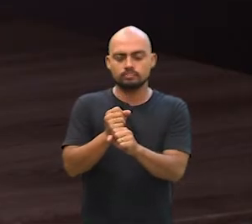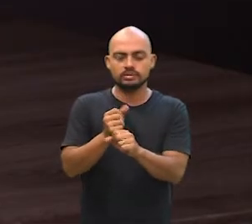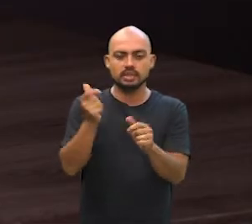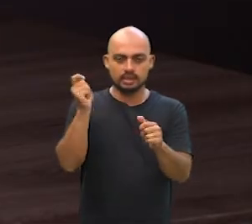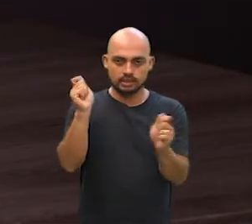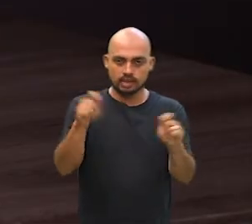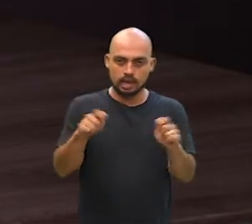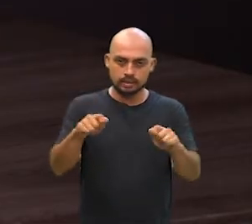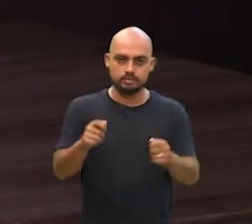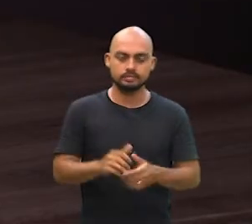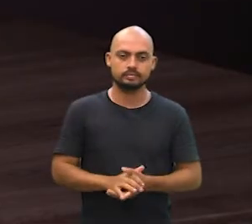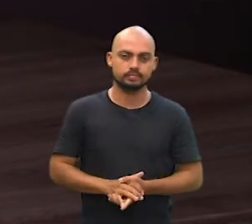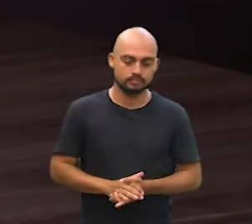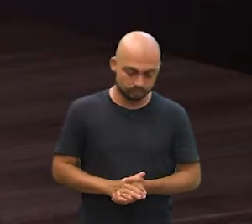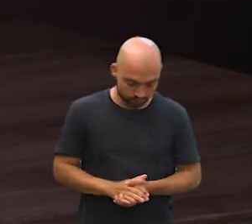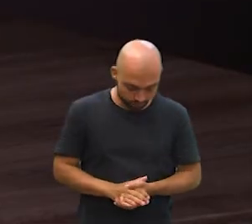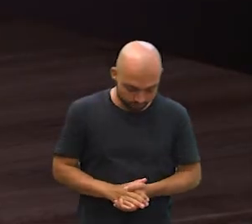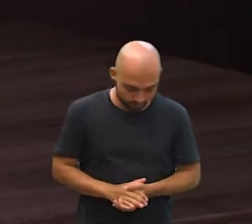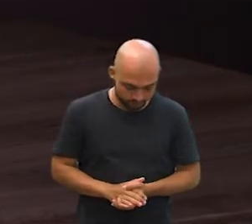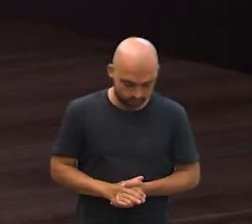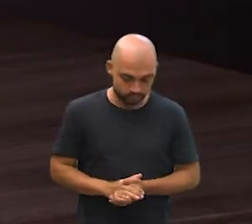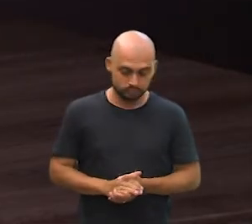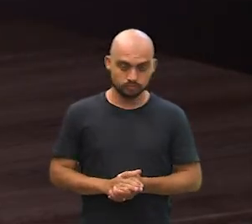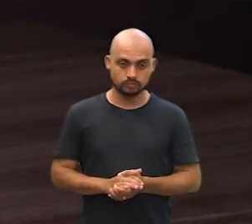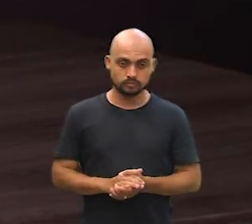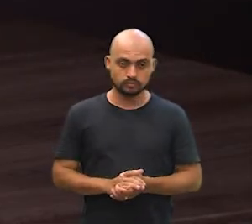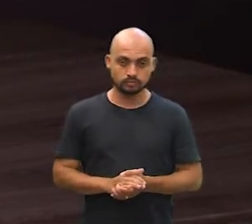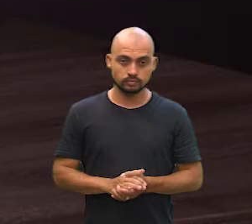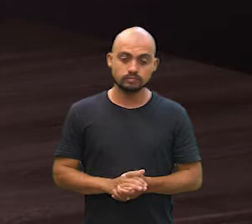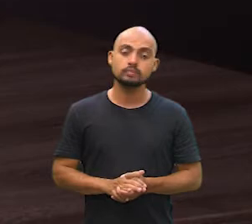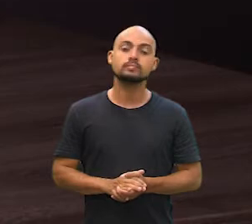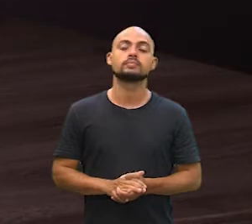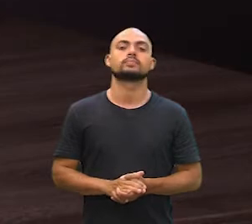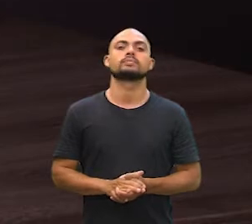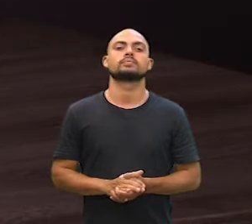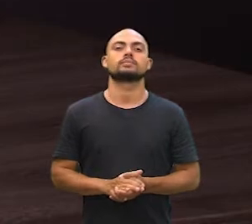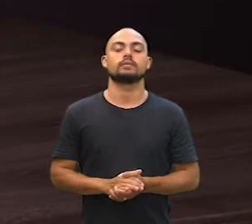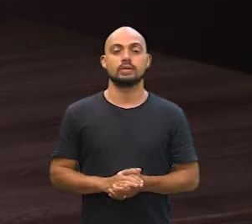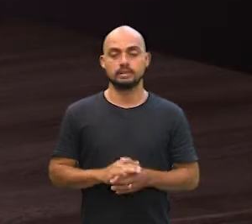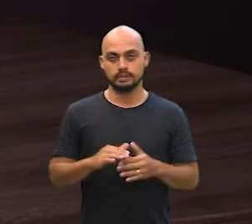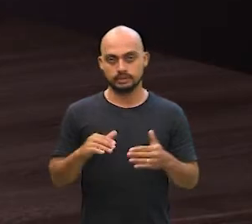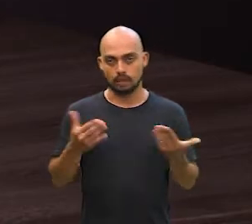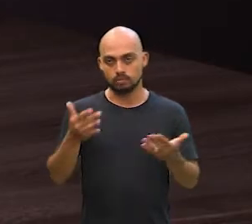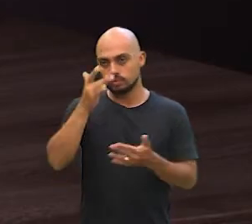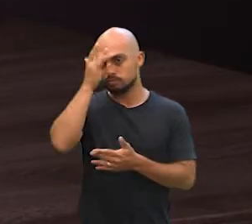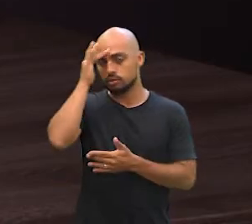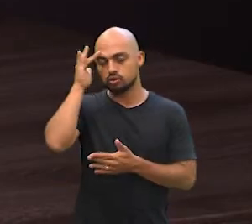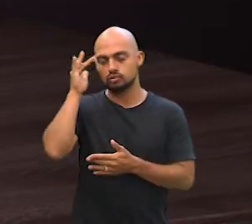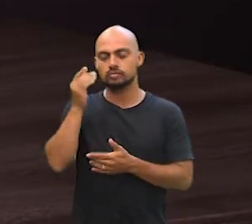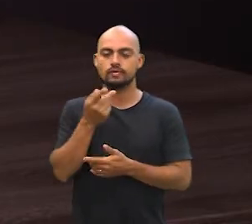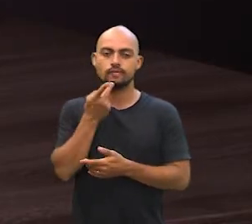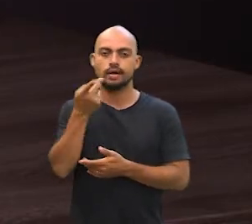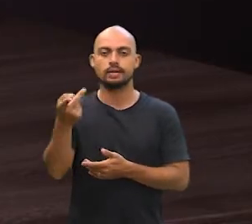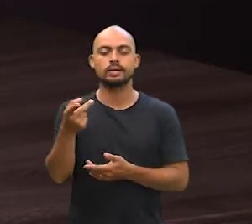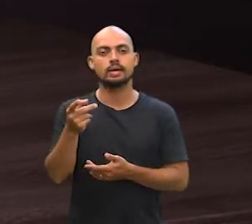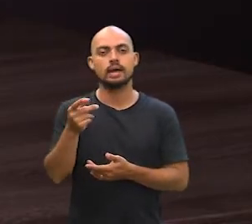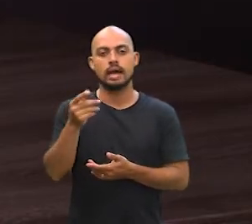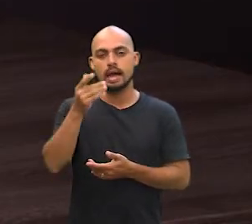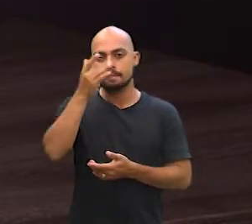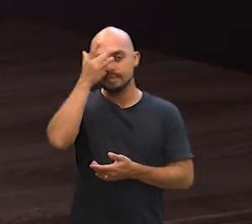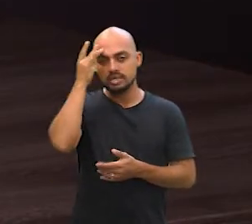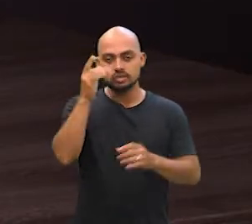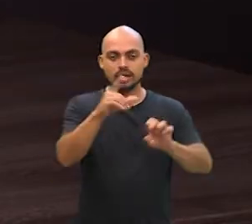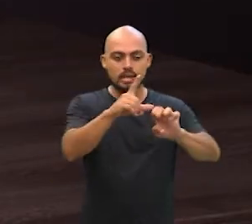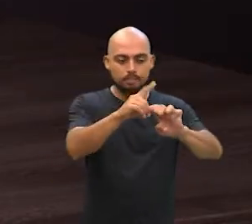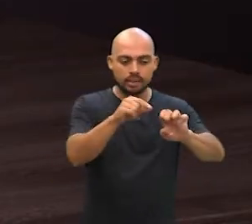uma premissa que as pessoas dizem que quem empreende tem poucas horas